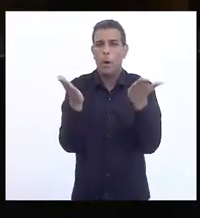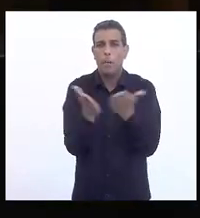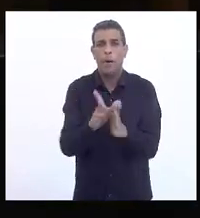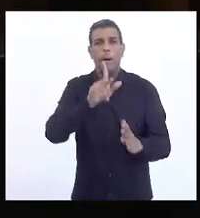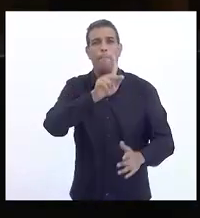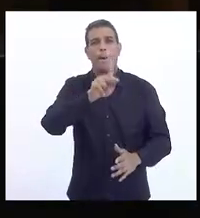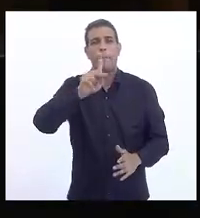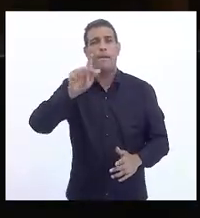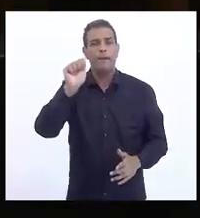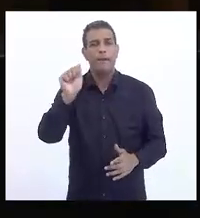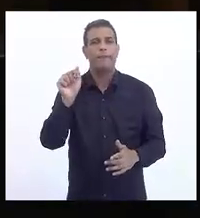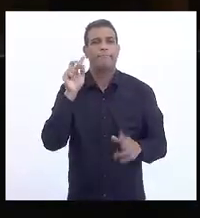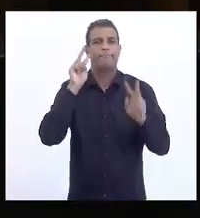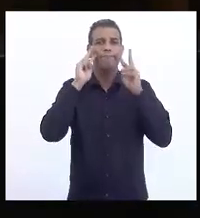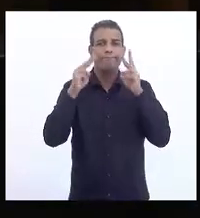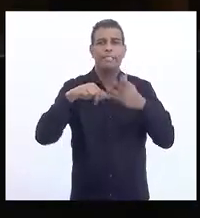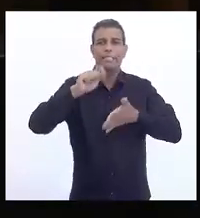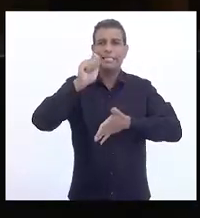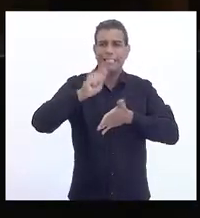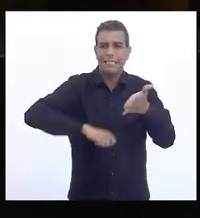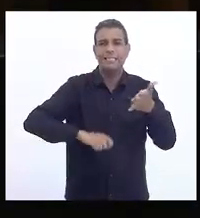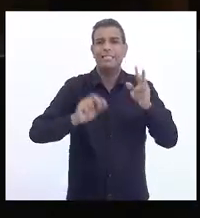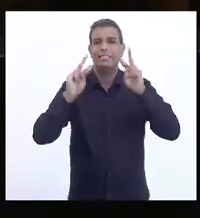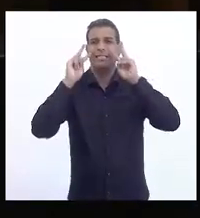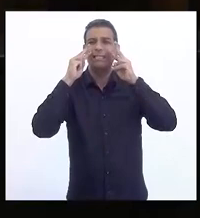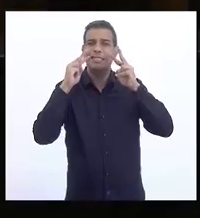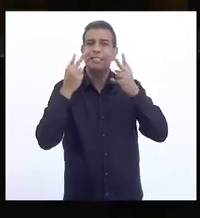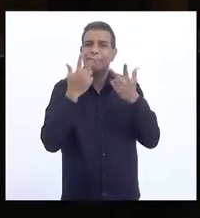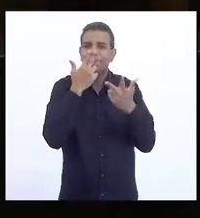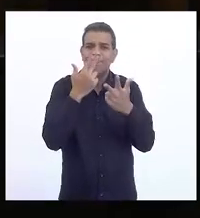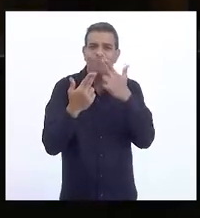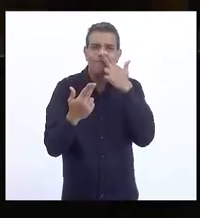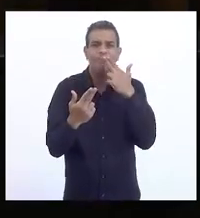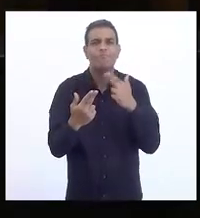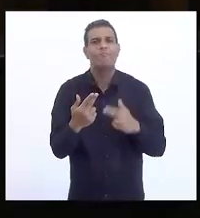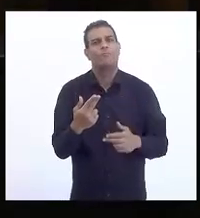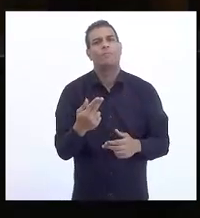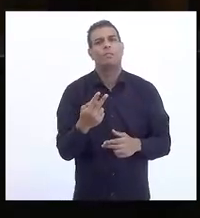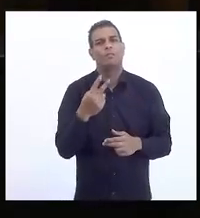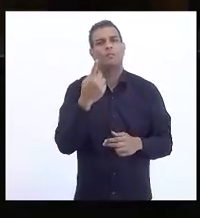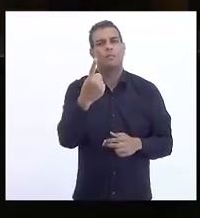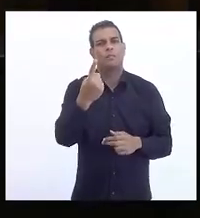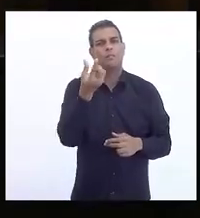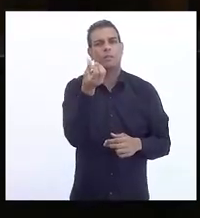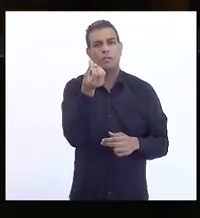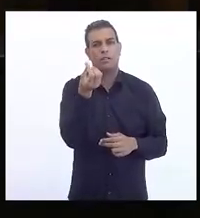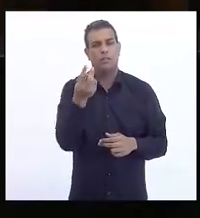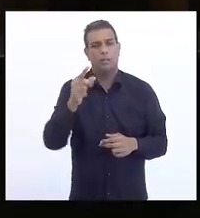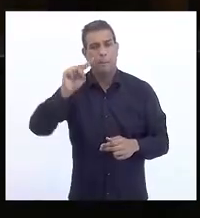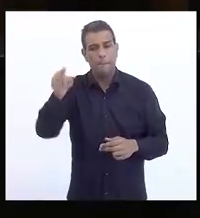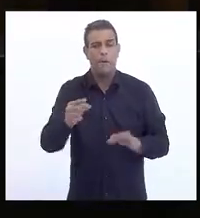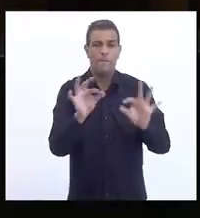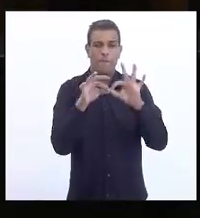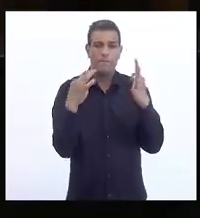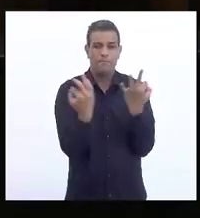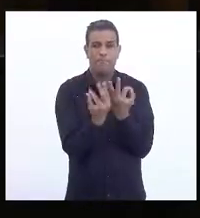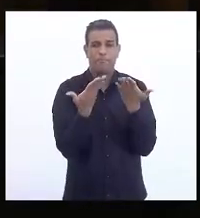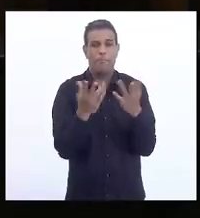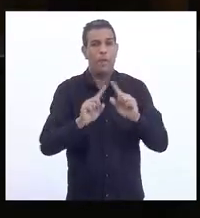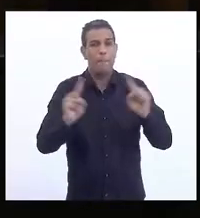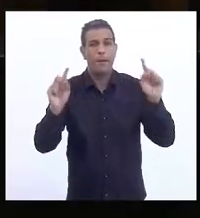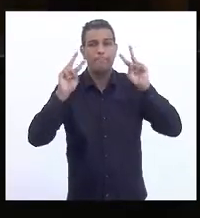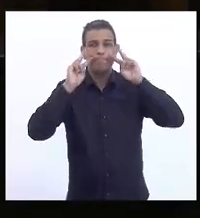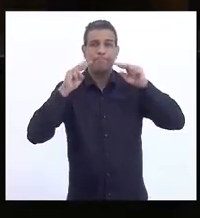PPA é apontado que essa rubrica atenderá mais de 120 mil famílias. Entretanto,